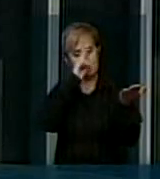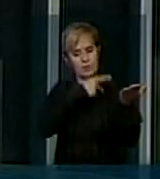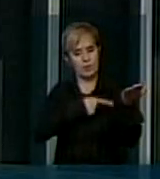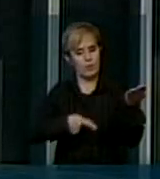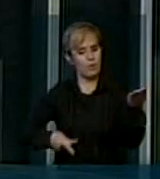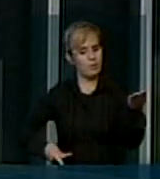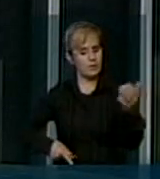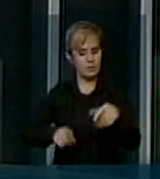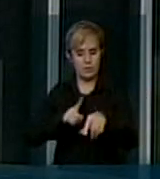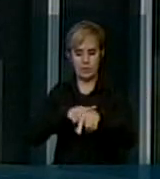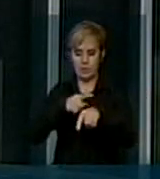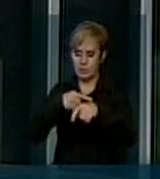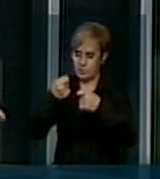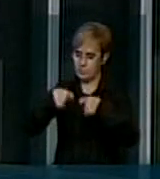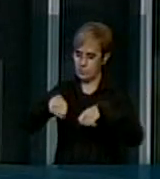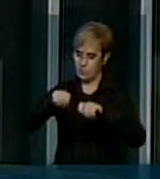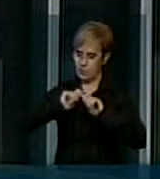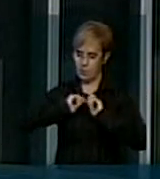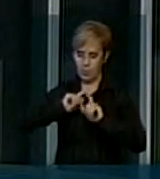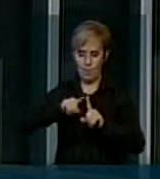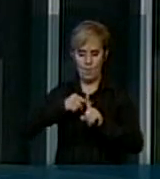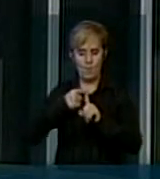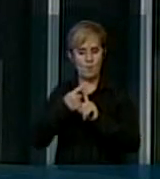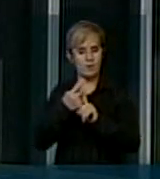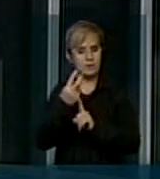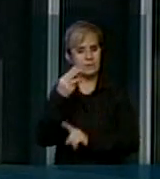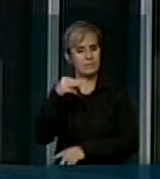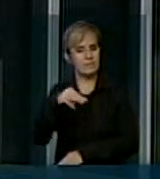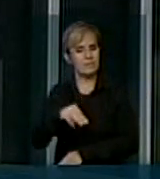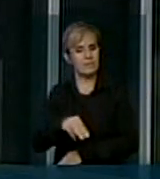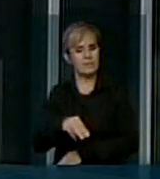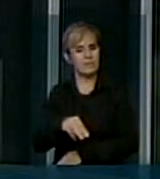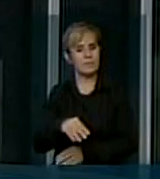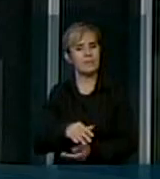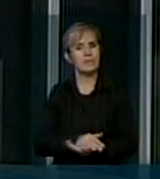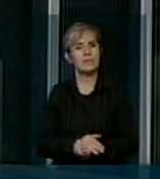essa concessão generosa de vossa excelência,